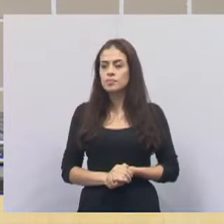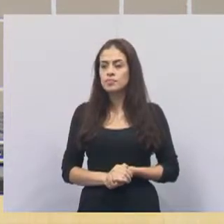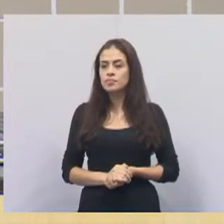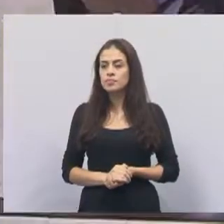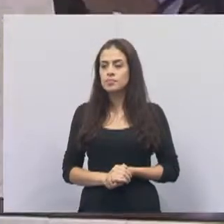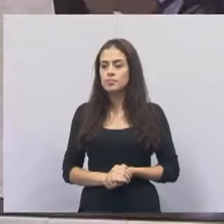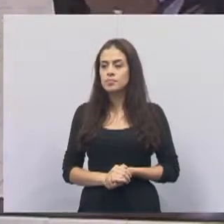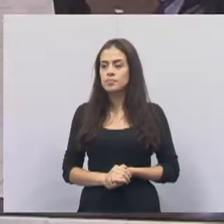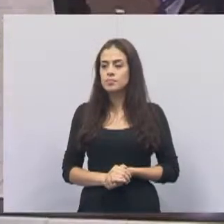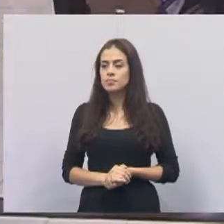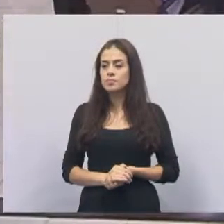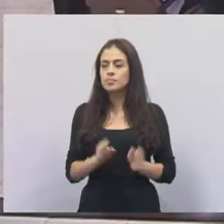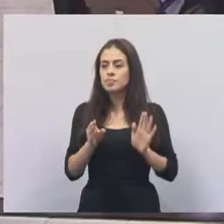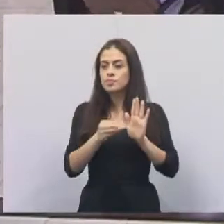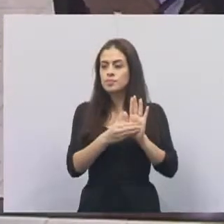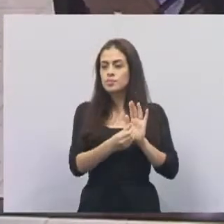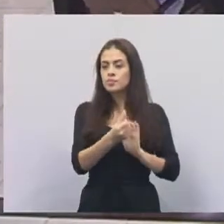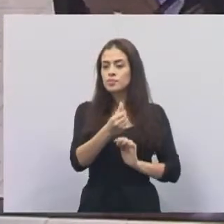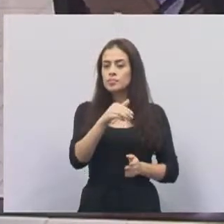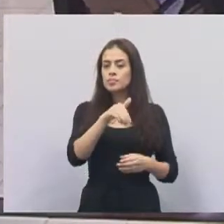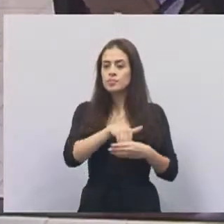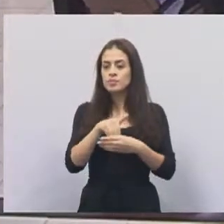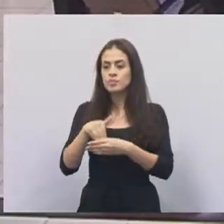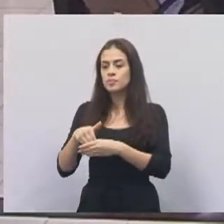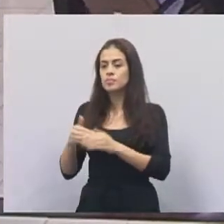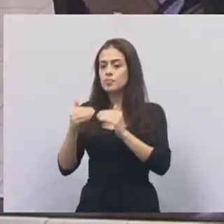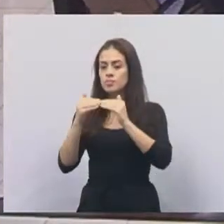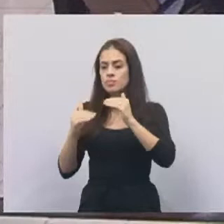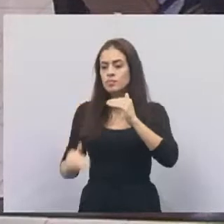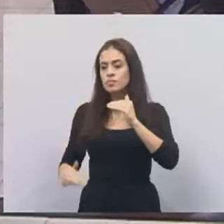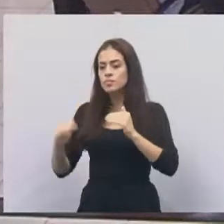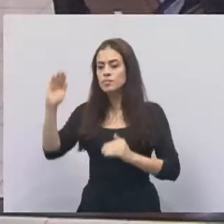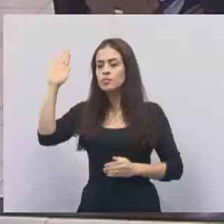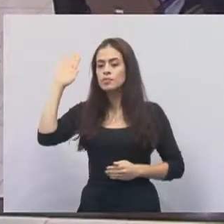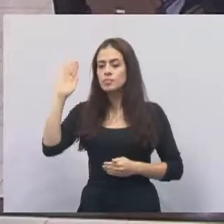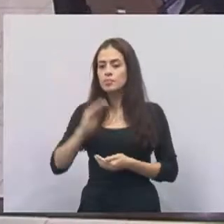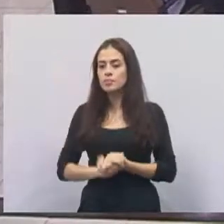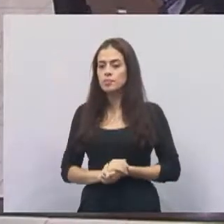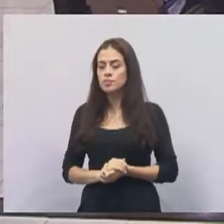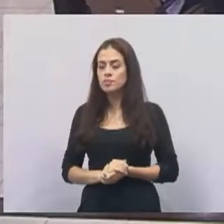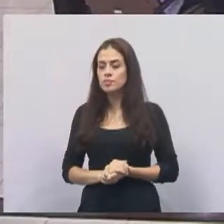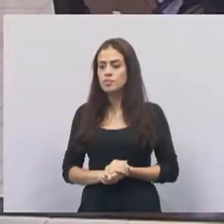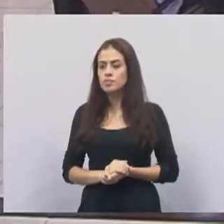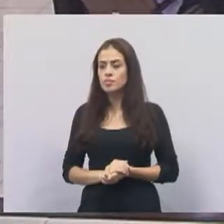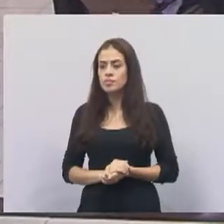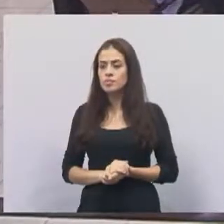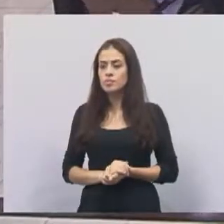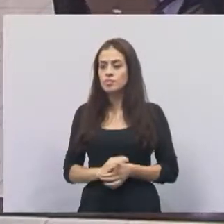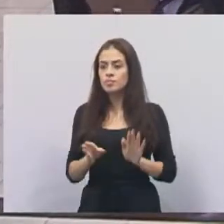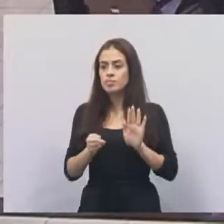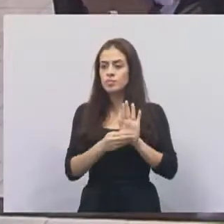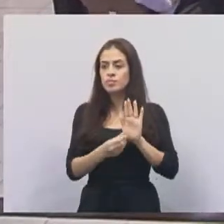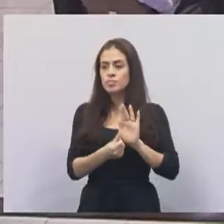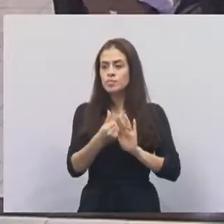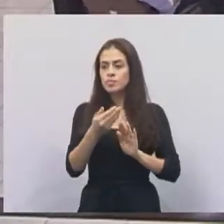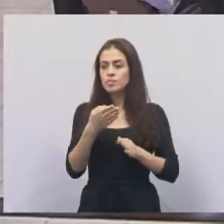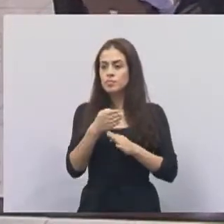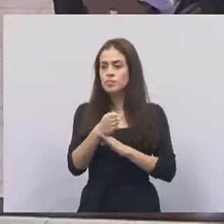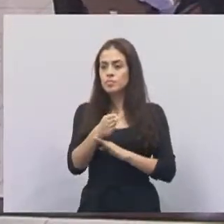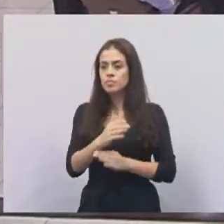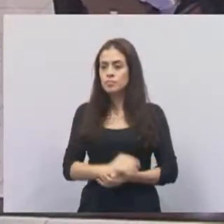emenda número 1 está em votação os vereadores foram encontrados por favor se manifeste levantando os braços número 1 emenda número 1 aprovado